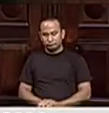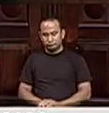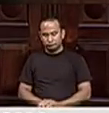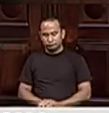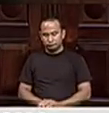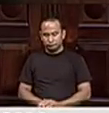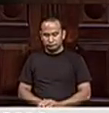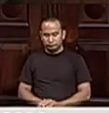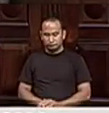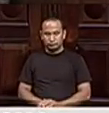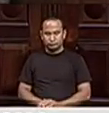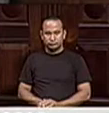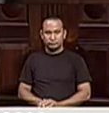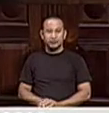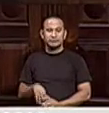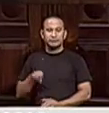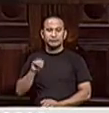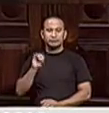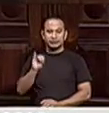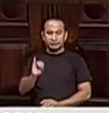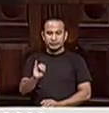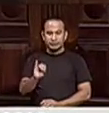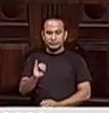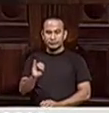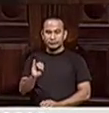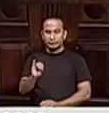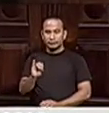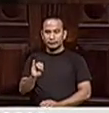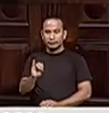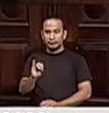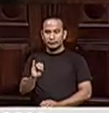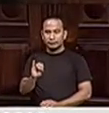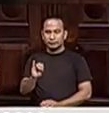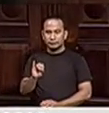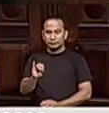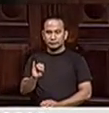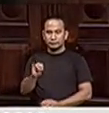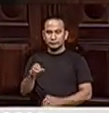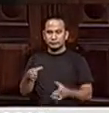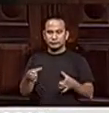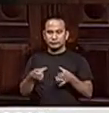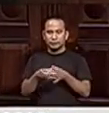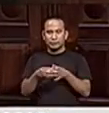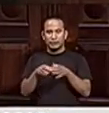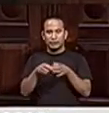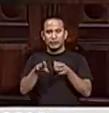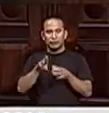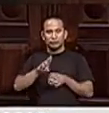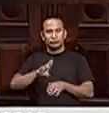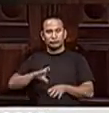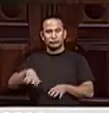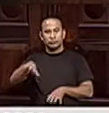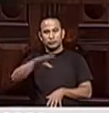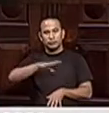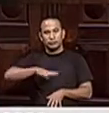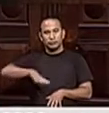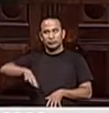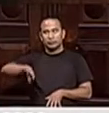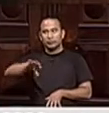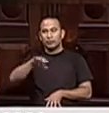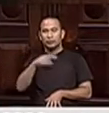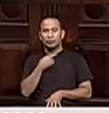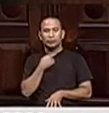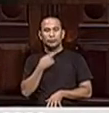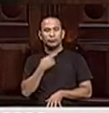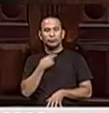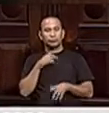Se o Tribunal Regional Federal entende que o Poder Legislativo Estadual não